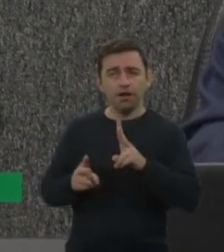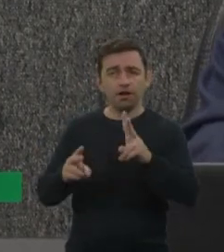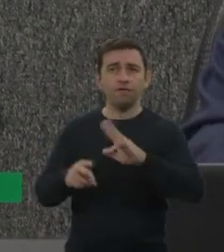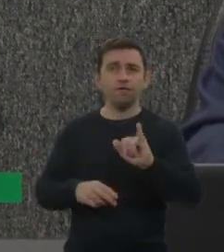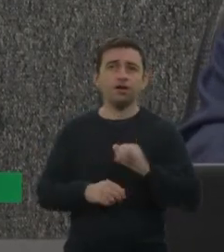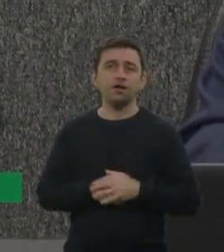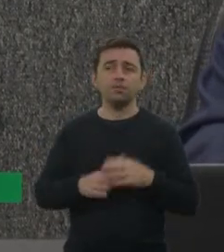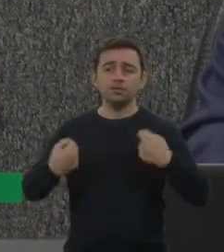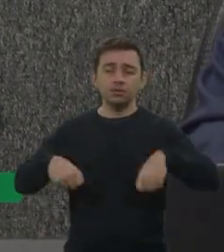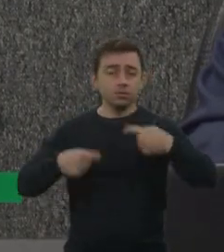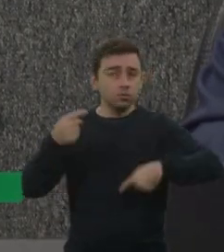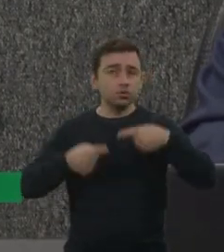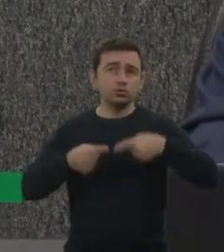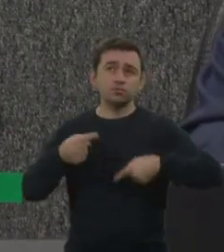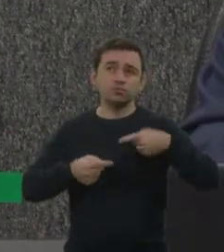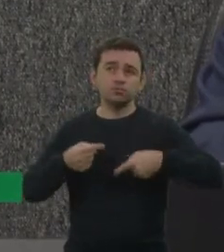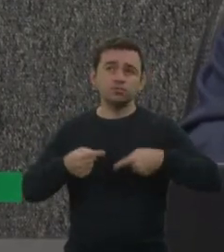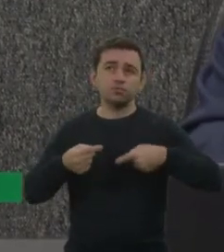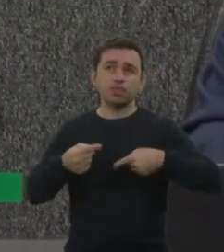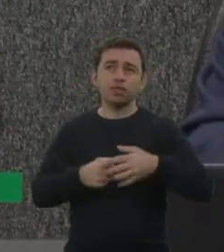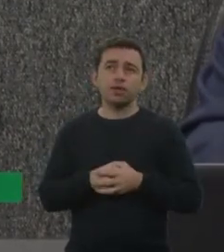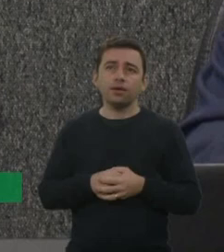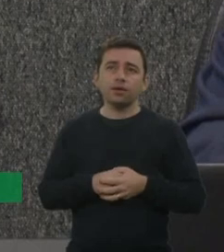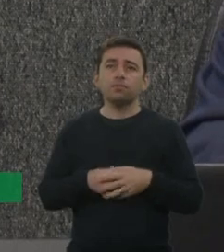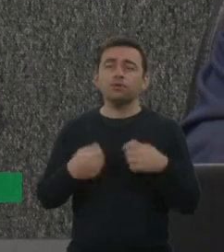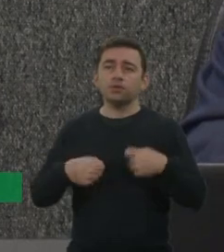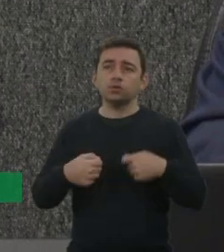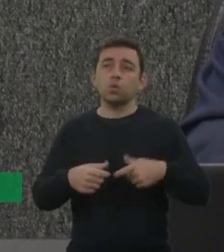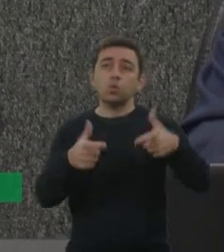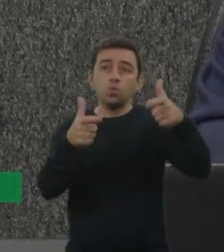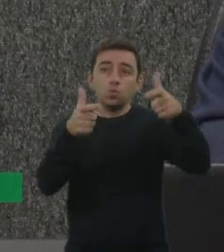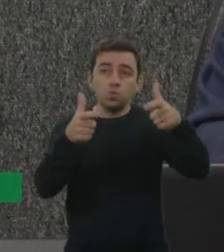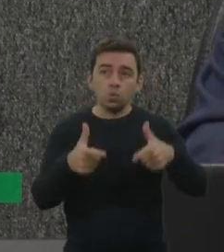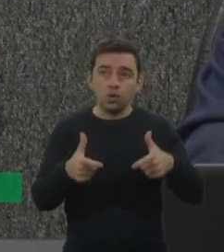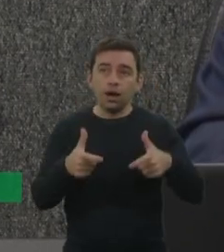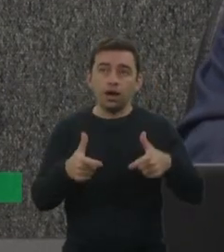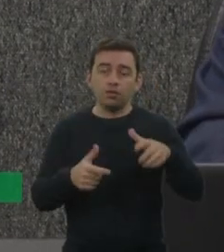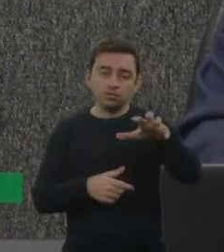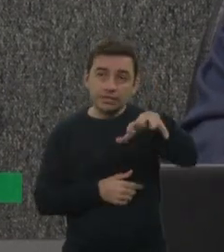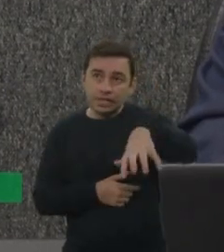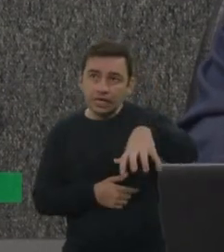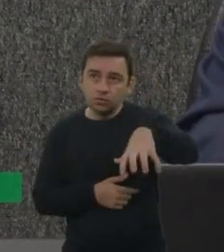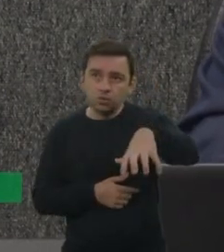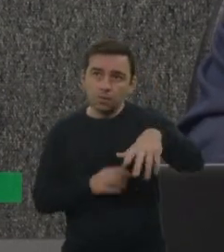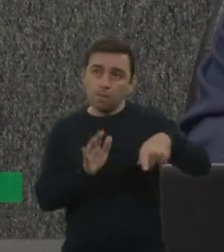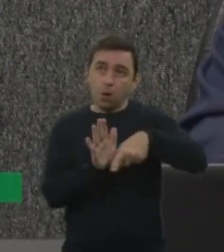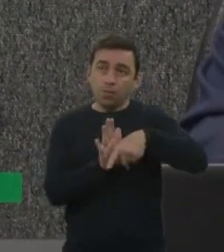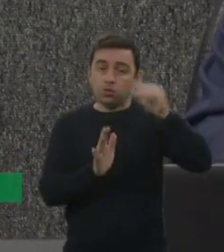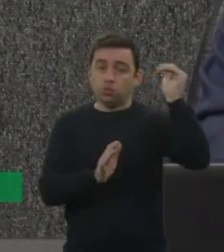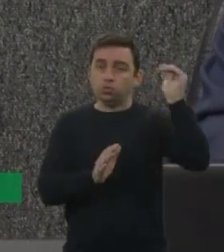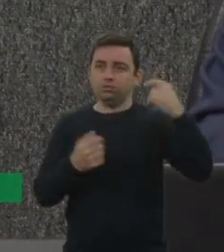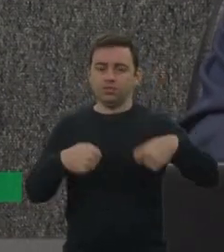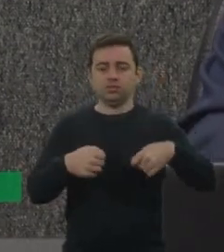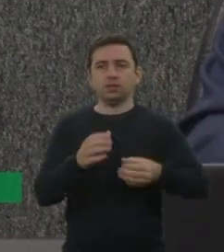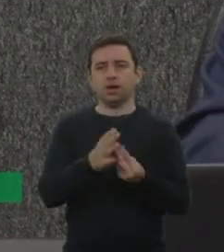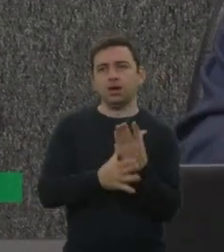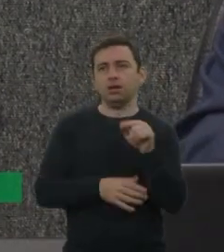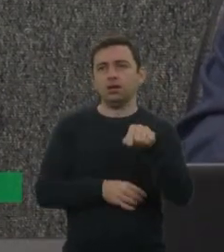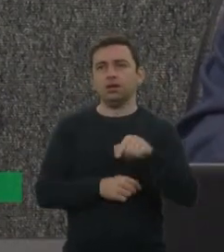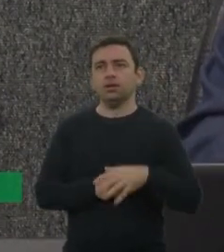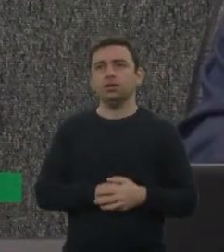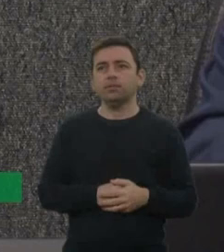mínimo, um centro para idosos, para adultos, perdão. No mínimo, um centro para adultos.